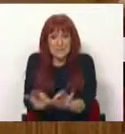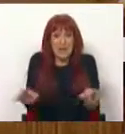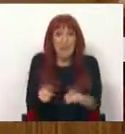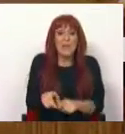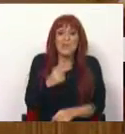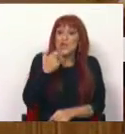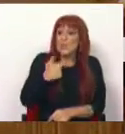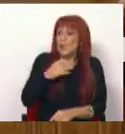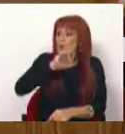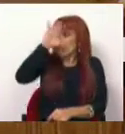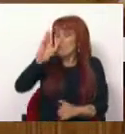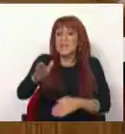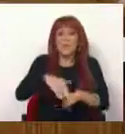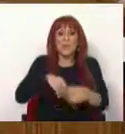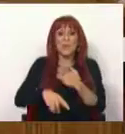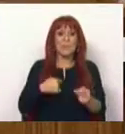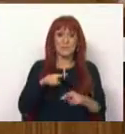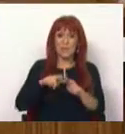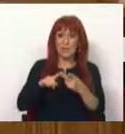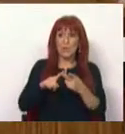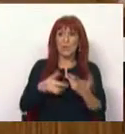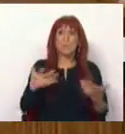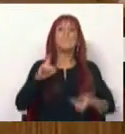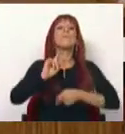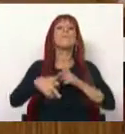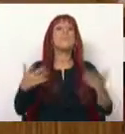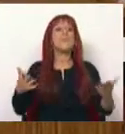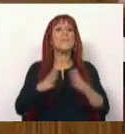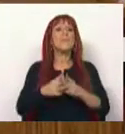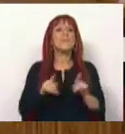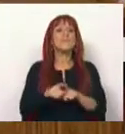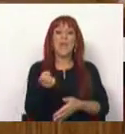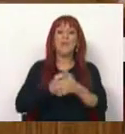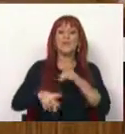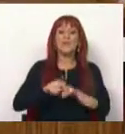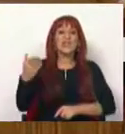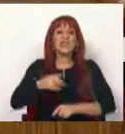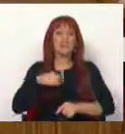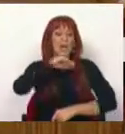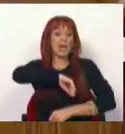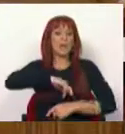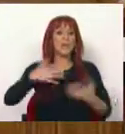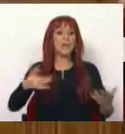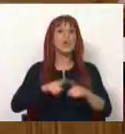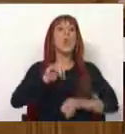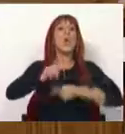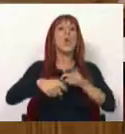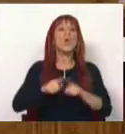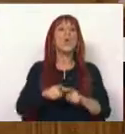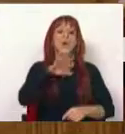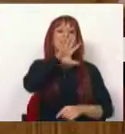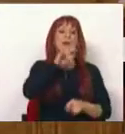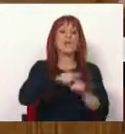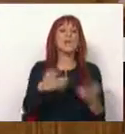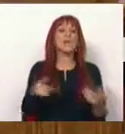Mas a resposta, Sr. Ministro, tem que ter presente 2 elementos. É que a devolução de direitos e rendimentos para as